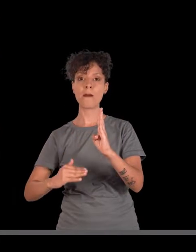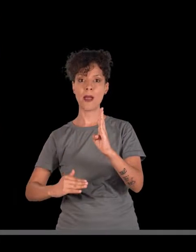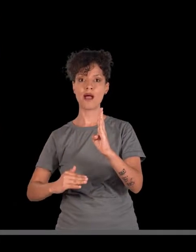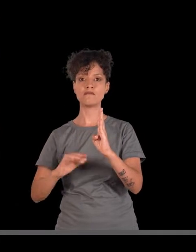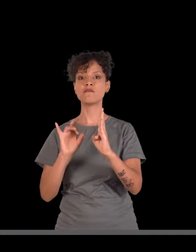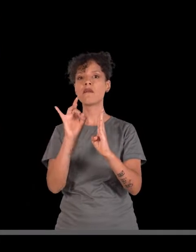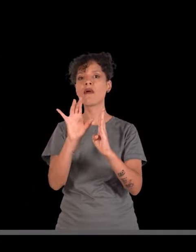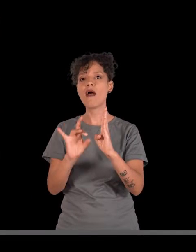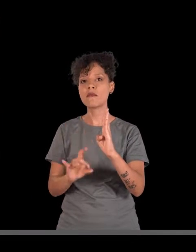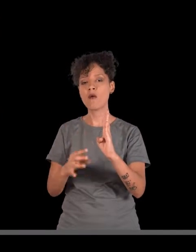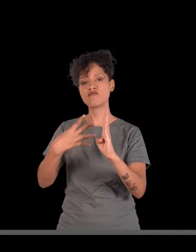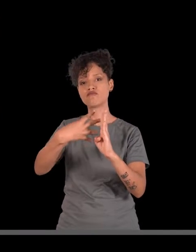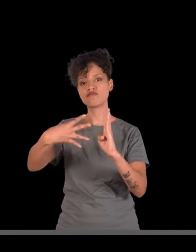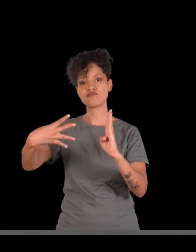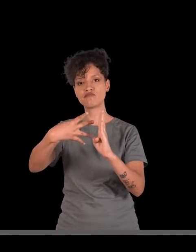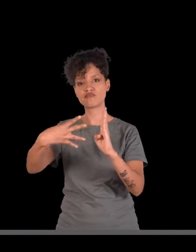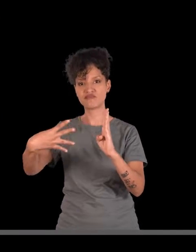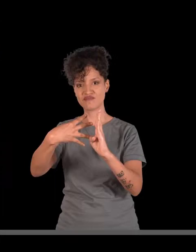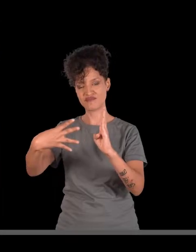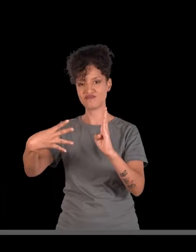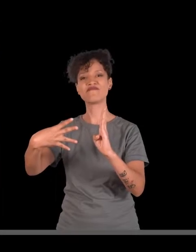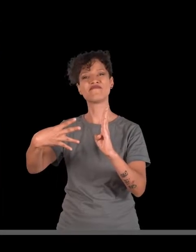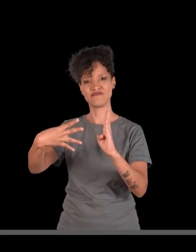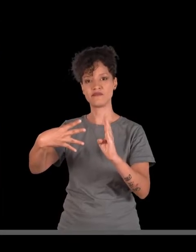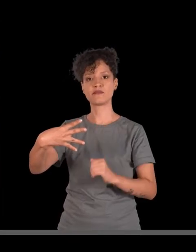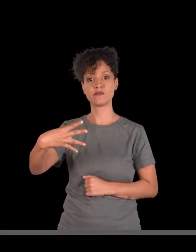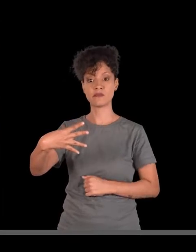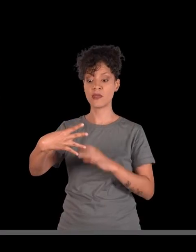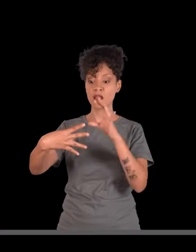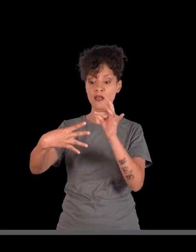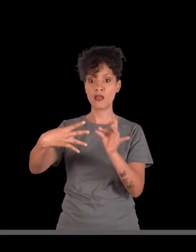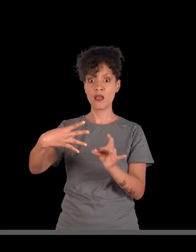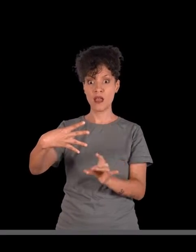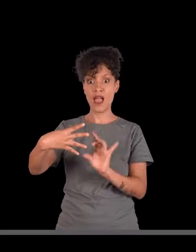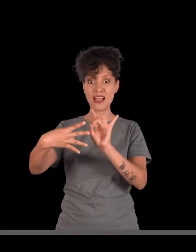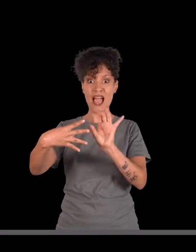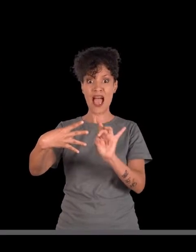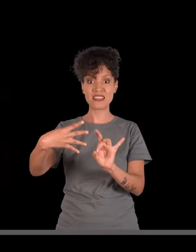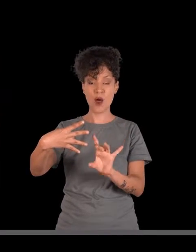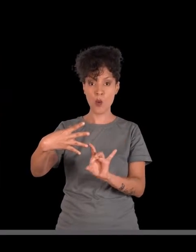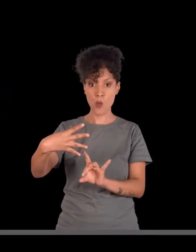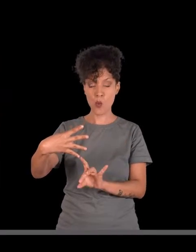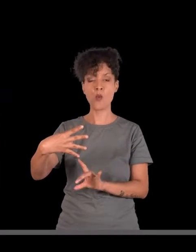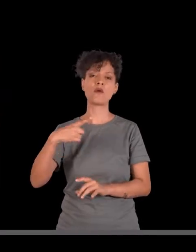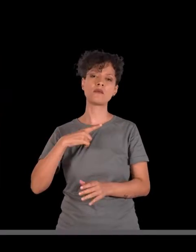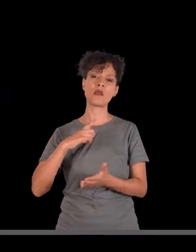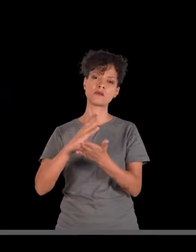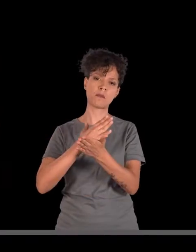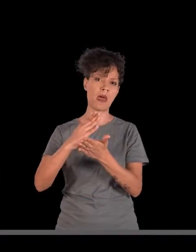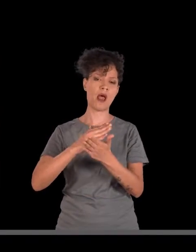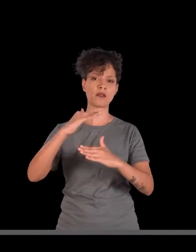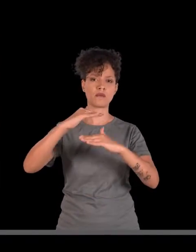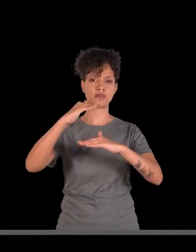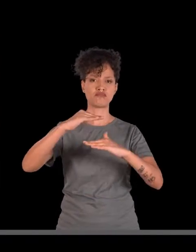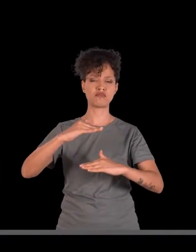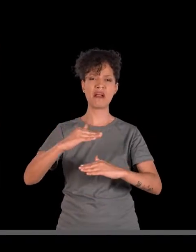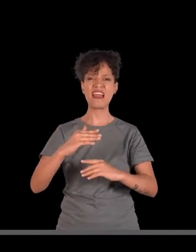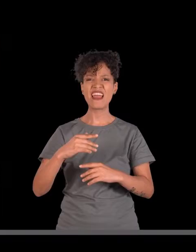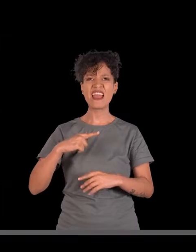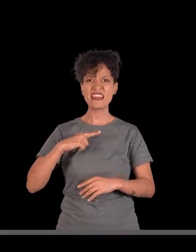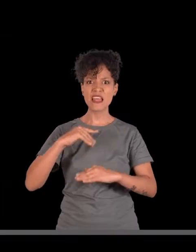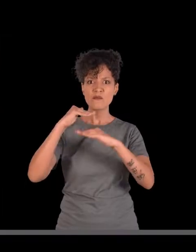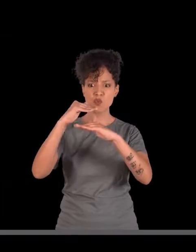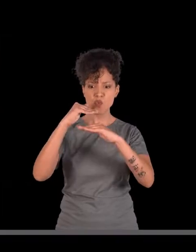vão ser chamadas de capitanias hereditárias, certo? Cada capitania hereditária tinha um tamanho diferente, não era